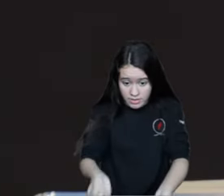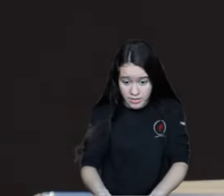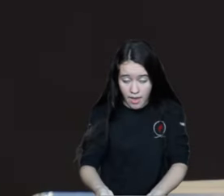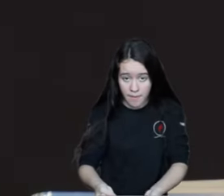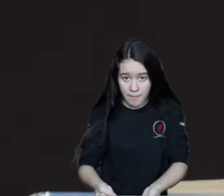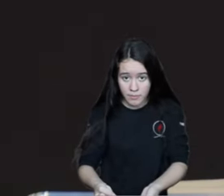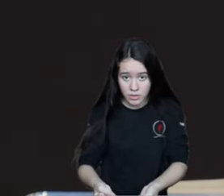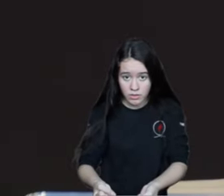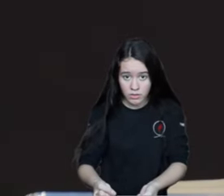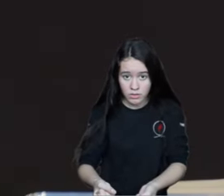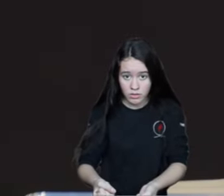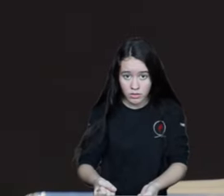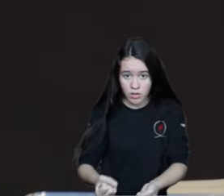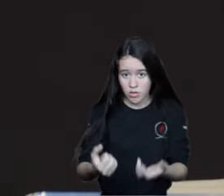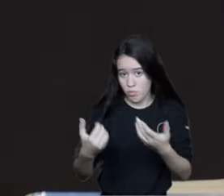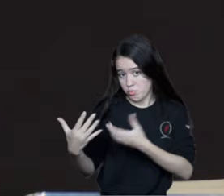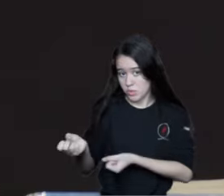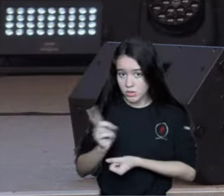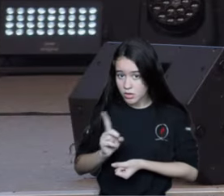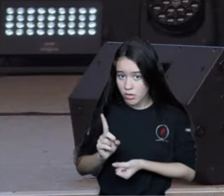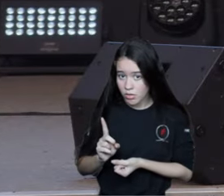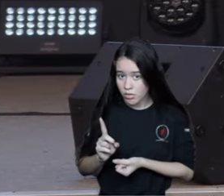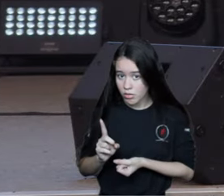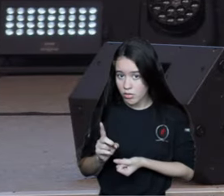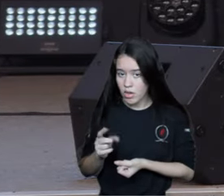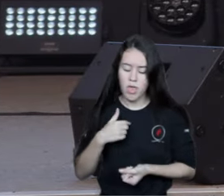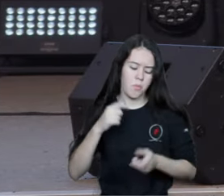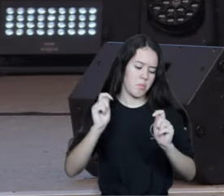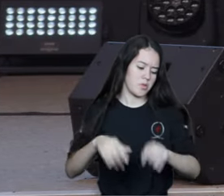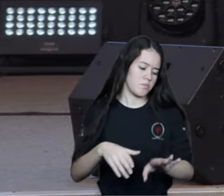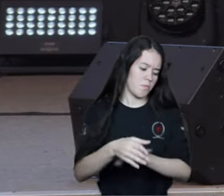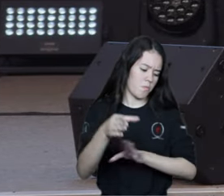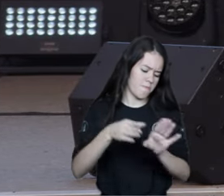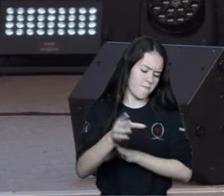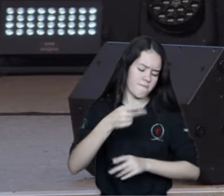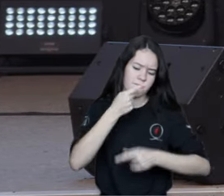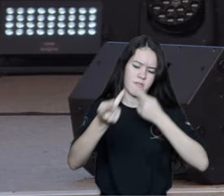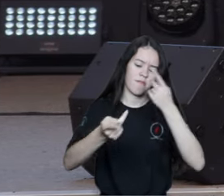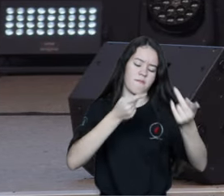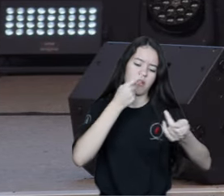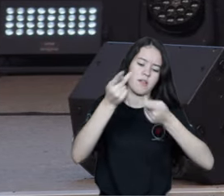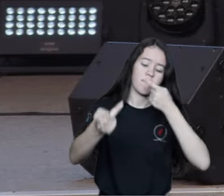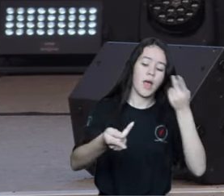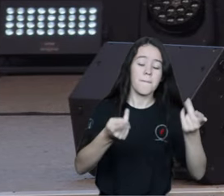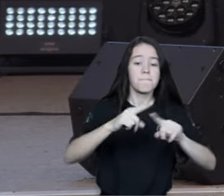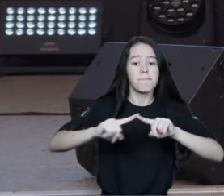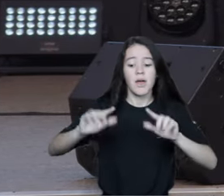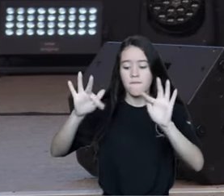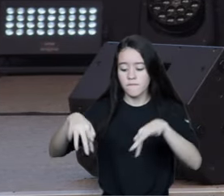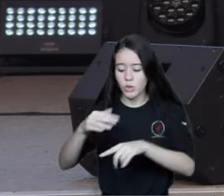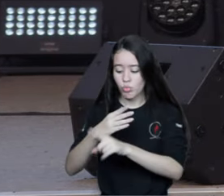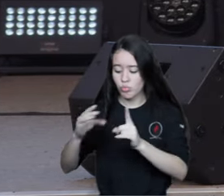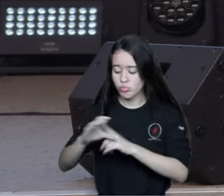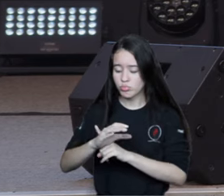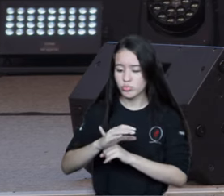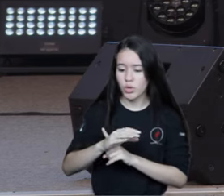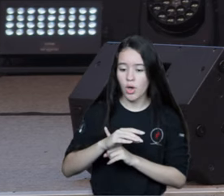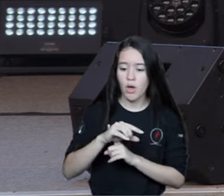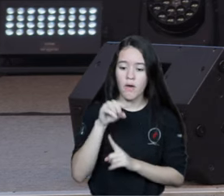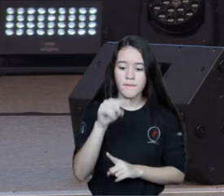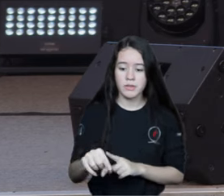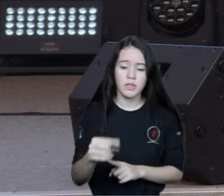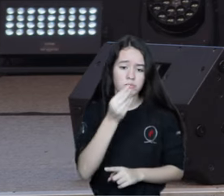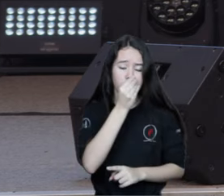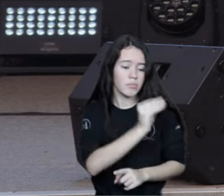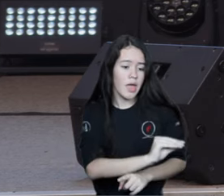de cumprir a receita questão não é o dar conselho a questão é assim depois que o culto acabar você quer inserir na